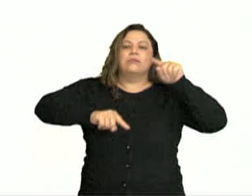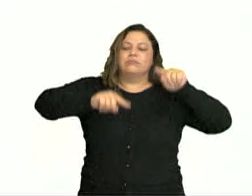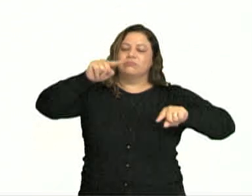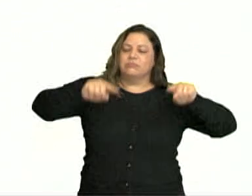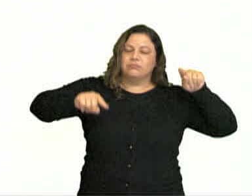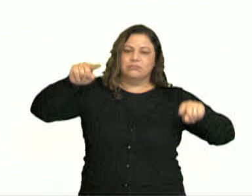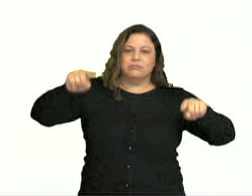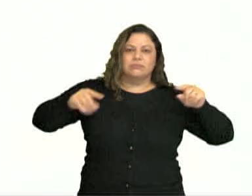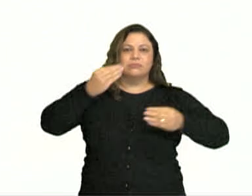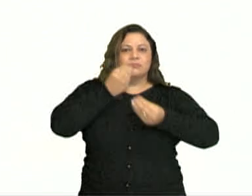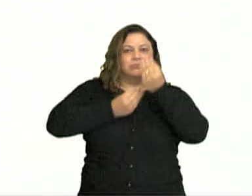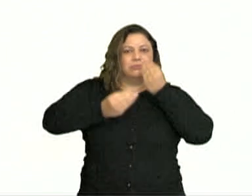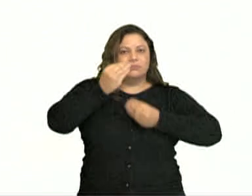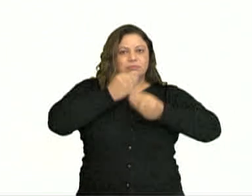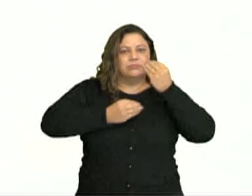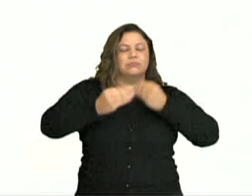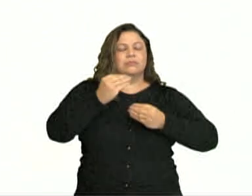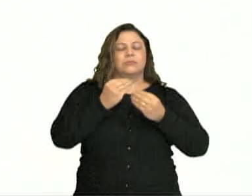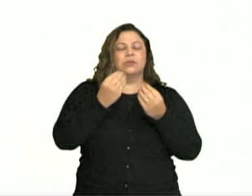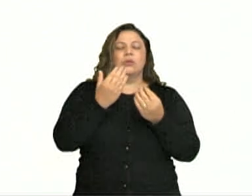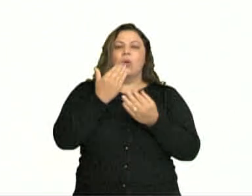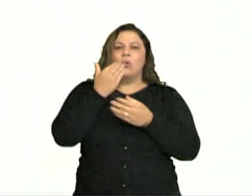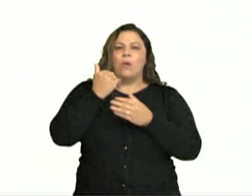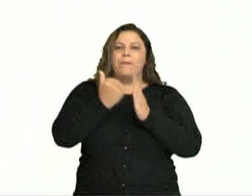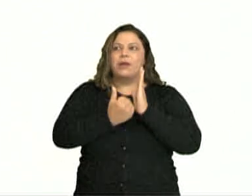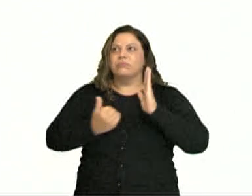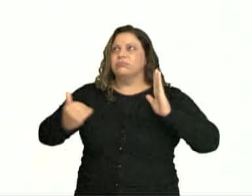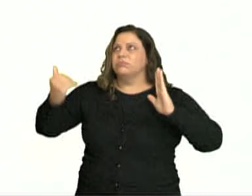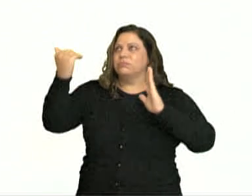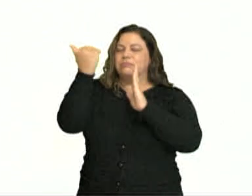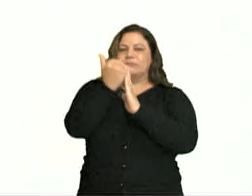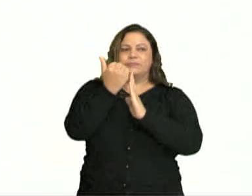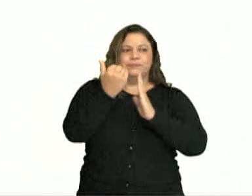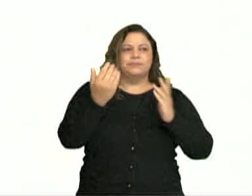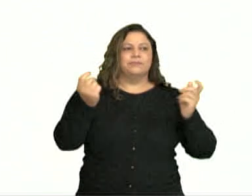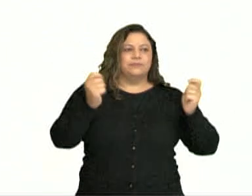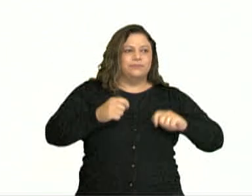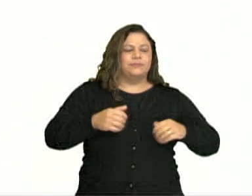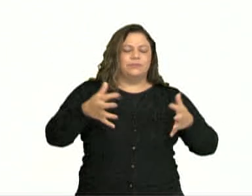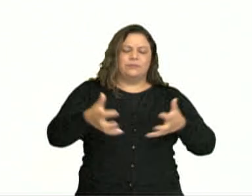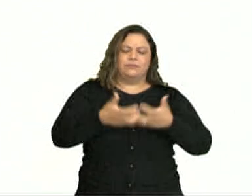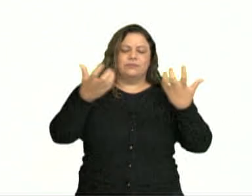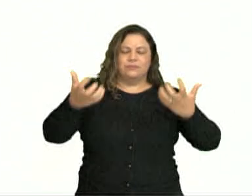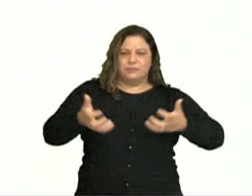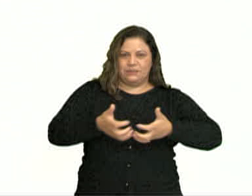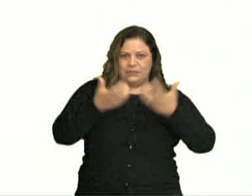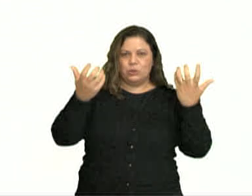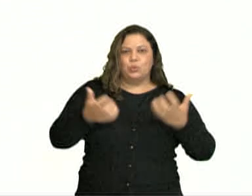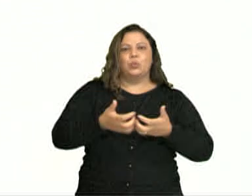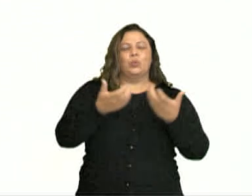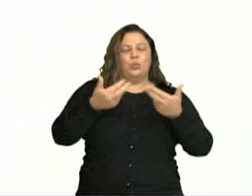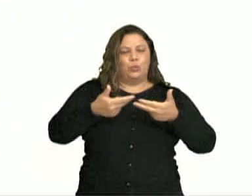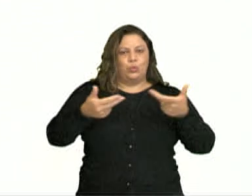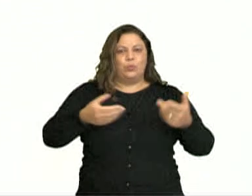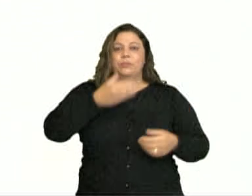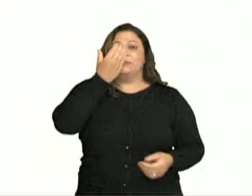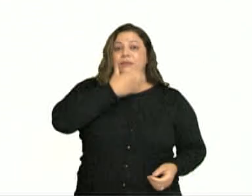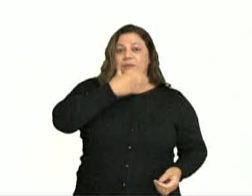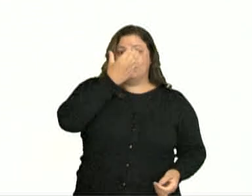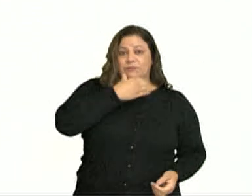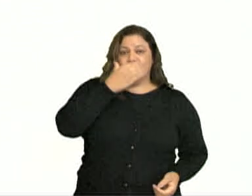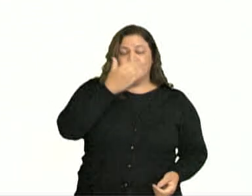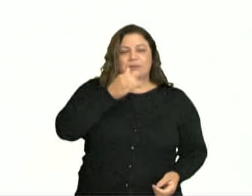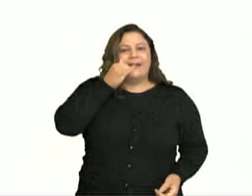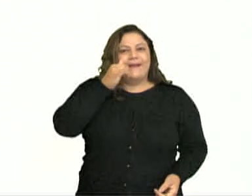dos alimentos e consumir em maior quantidade hortícolas, né, as legumes e verduras e as frutas, e